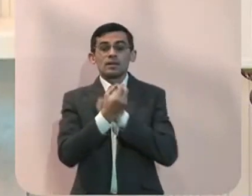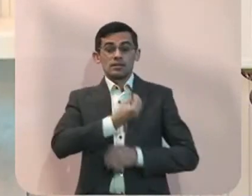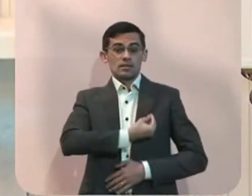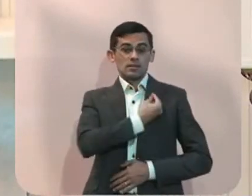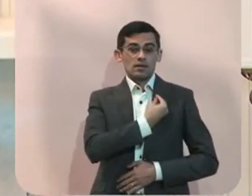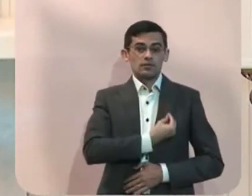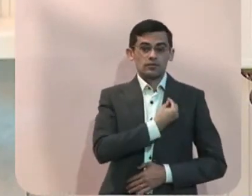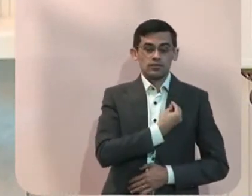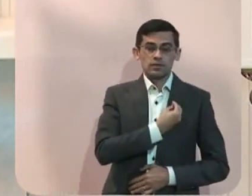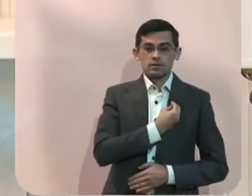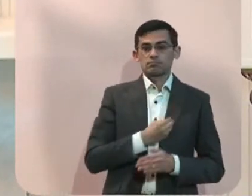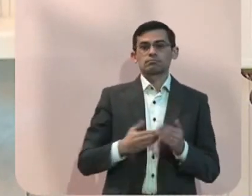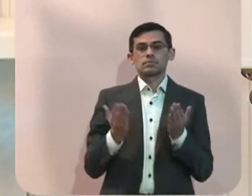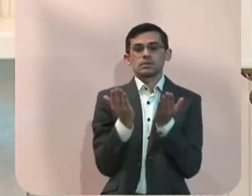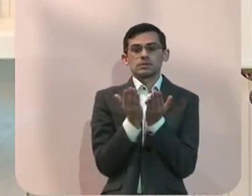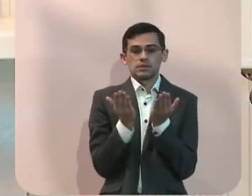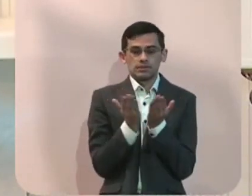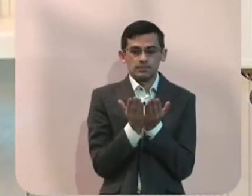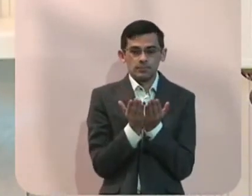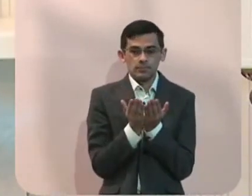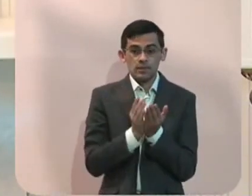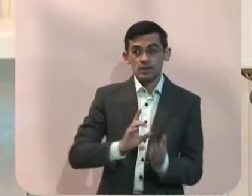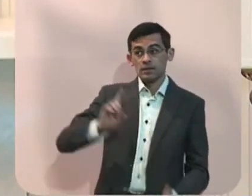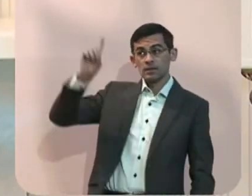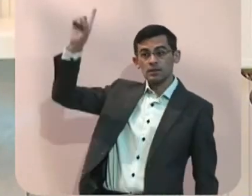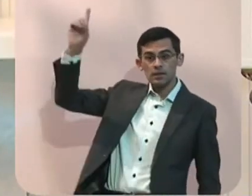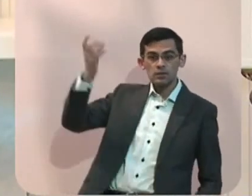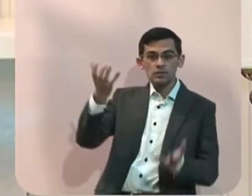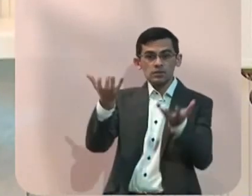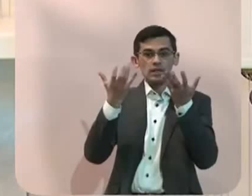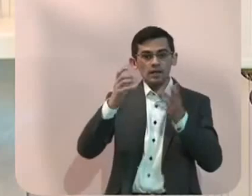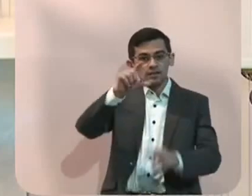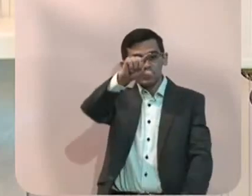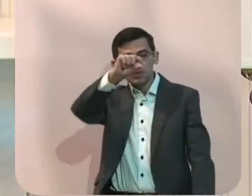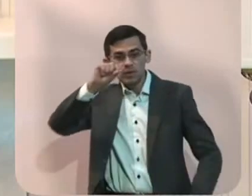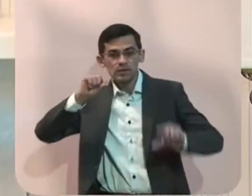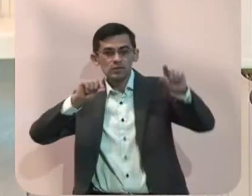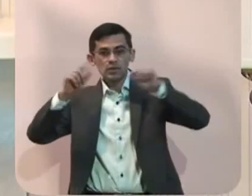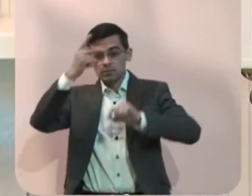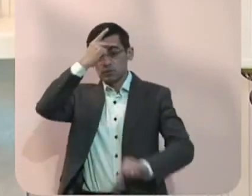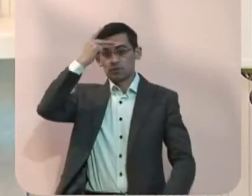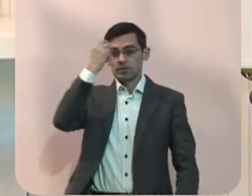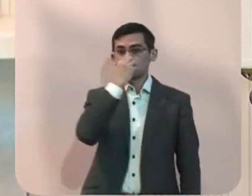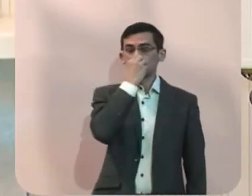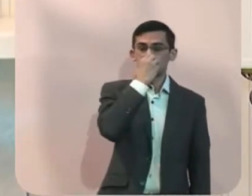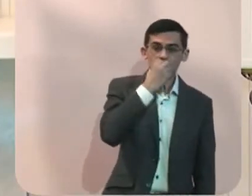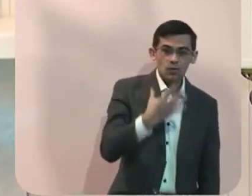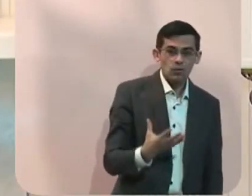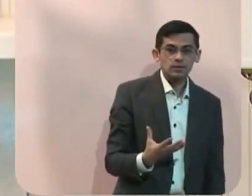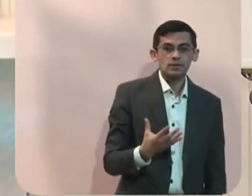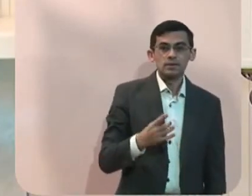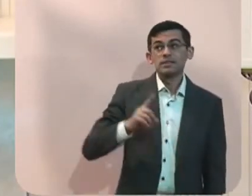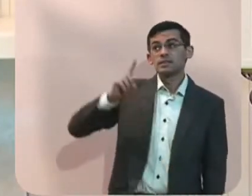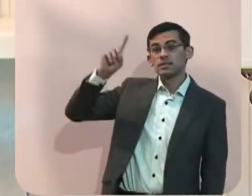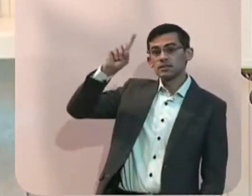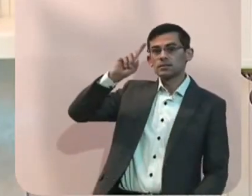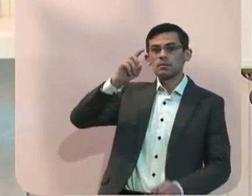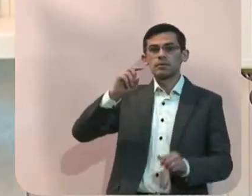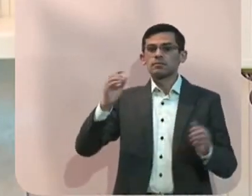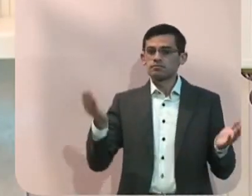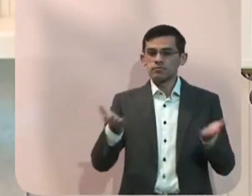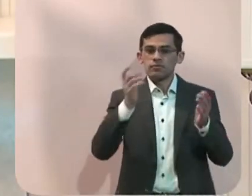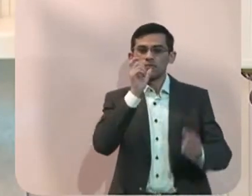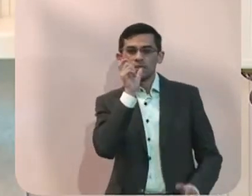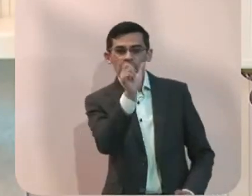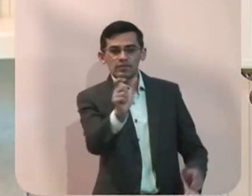vida cristã. Deus quer levantar gente boa, gente que tenha bons olhos, gente que saiba elogiar,